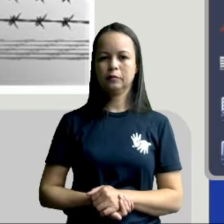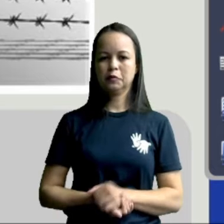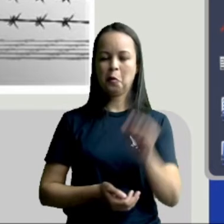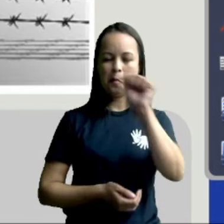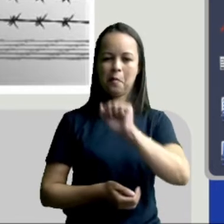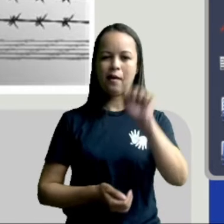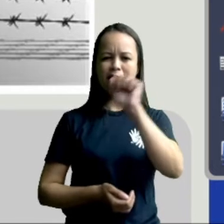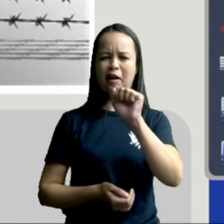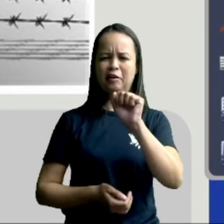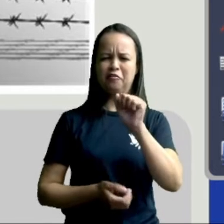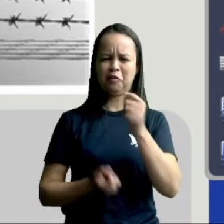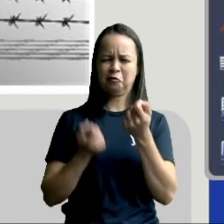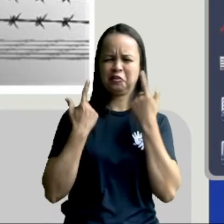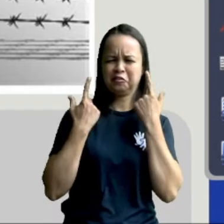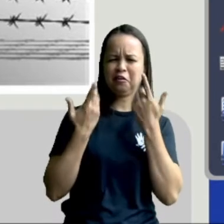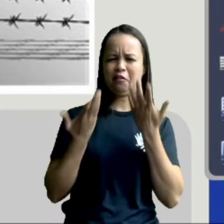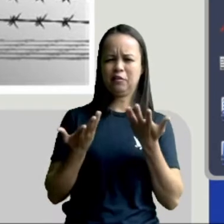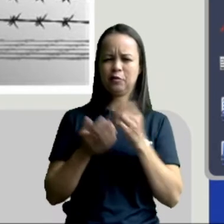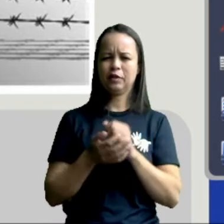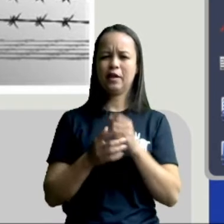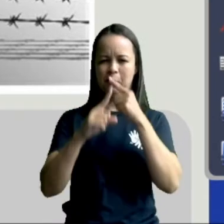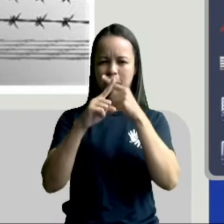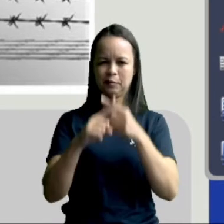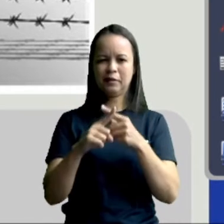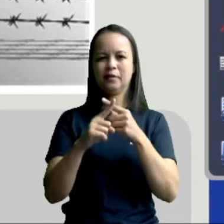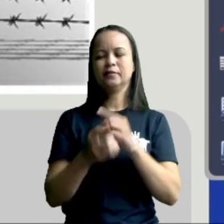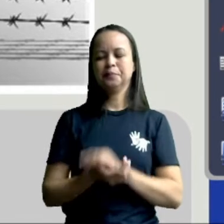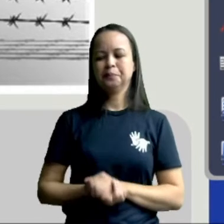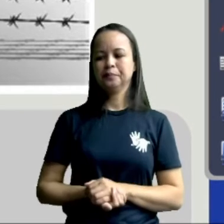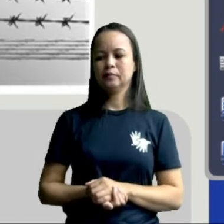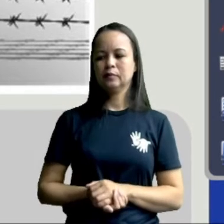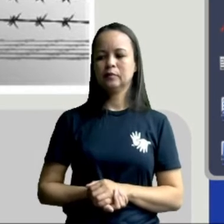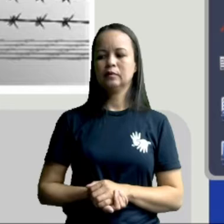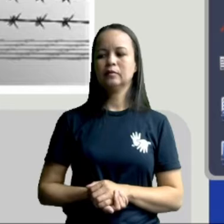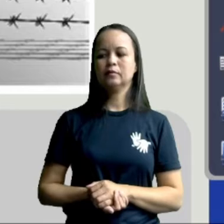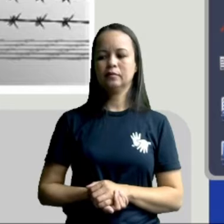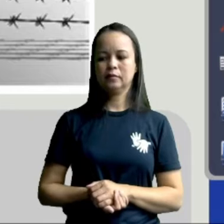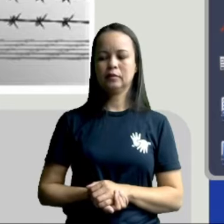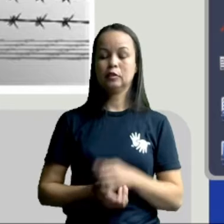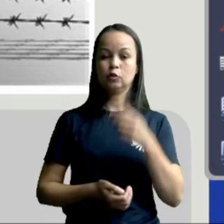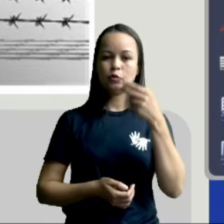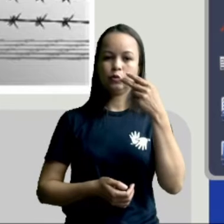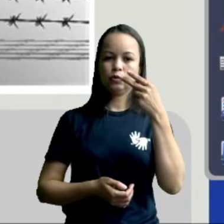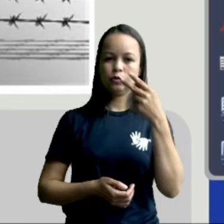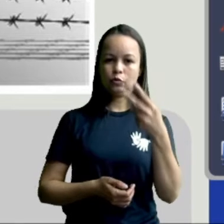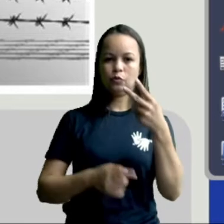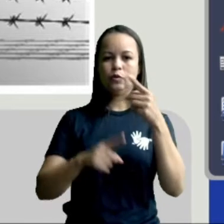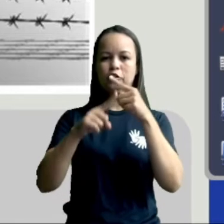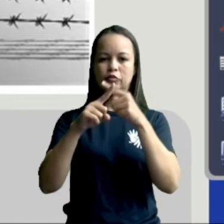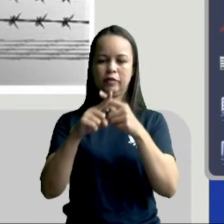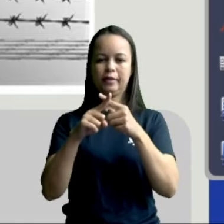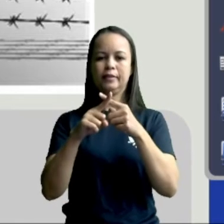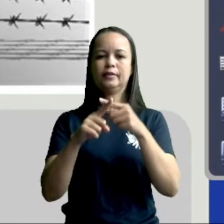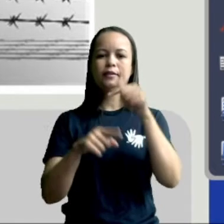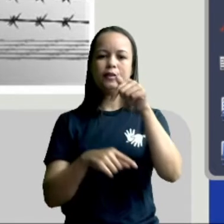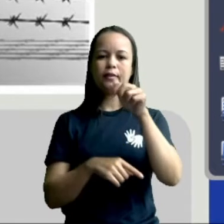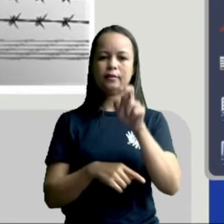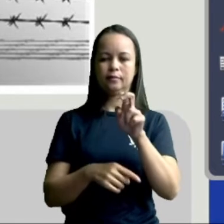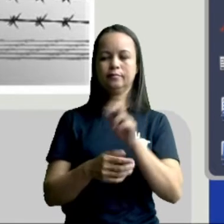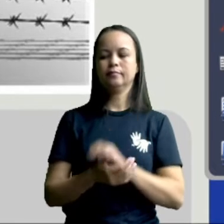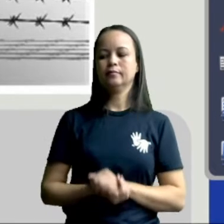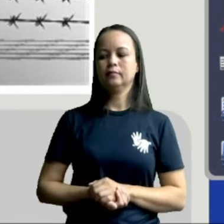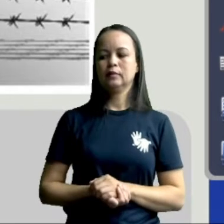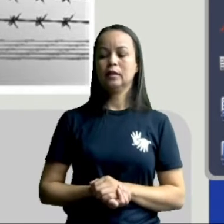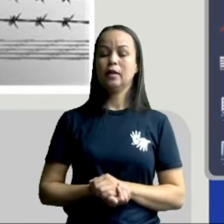estranho, que aqui é a multiplicação, 2 vezes de 75. E aí, é fazer